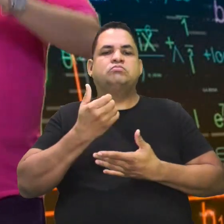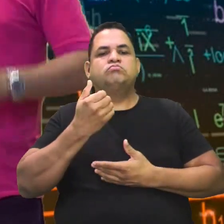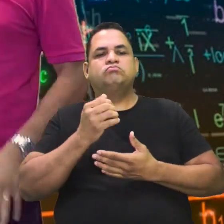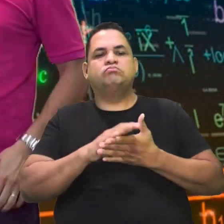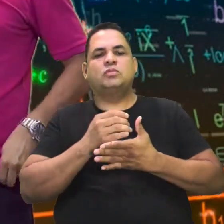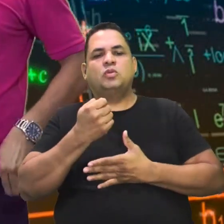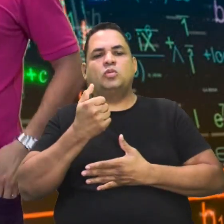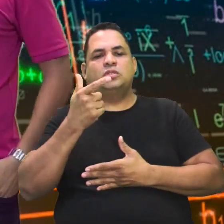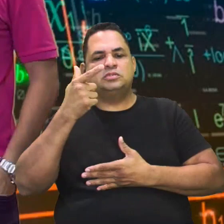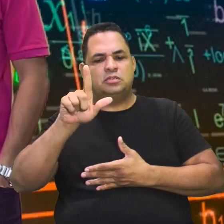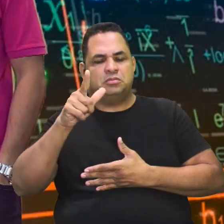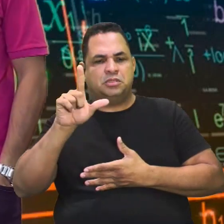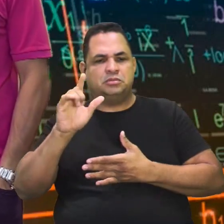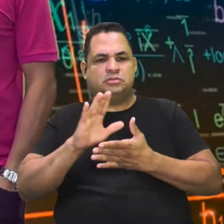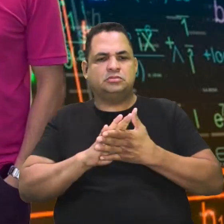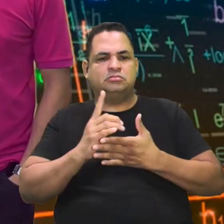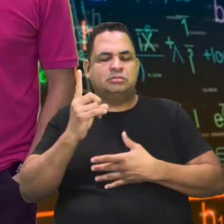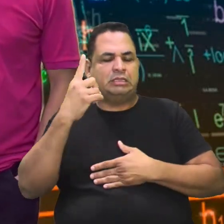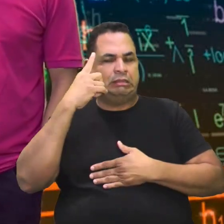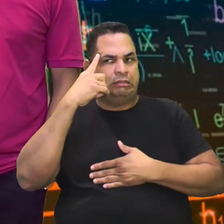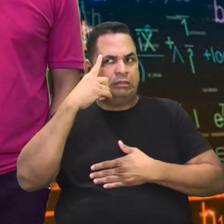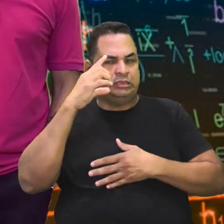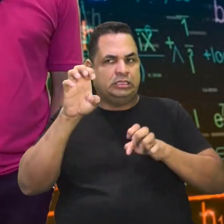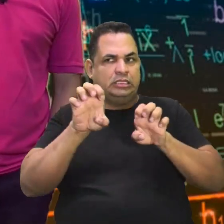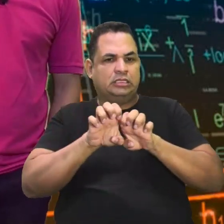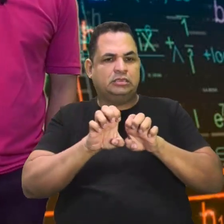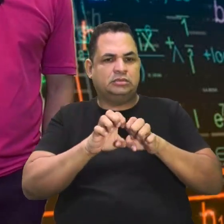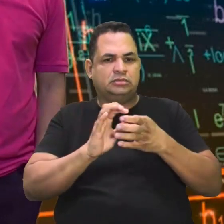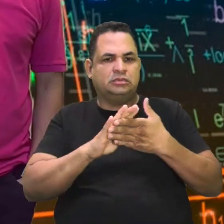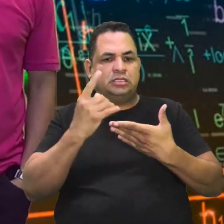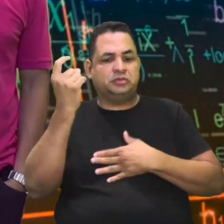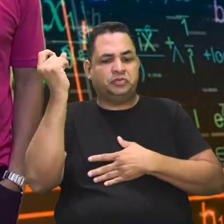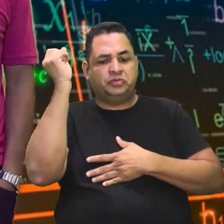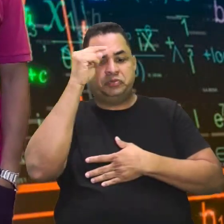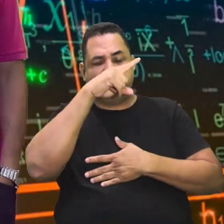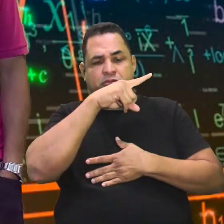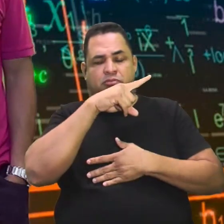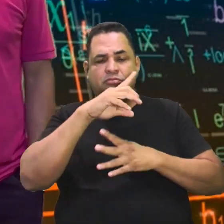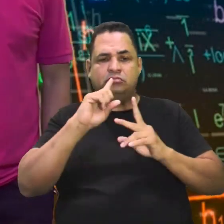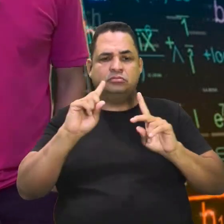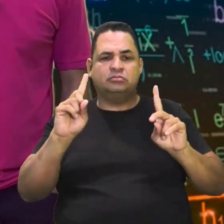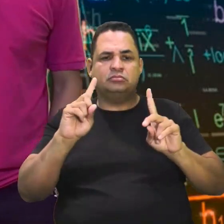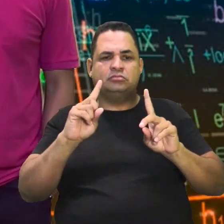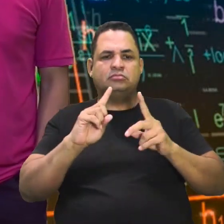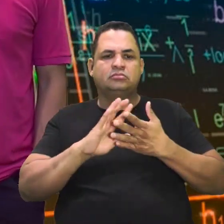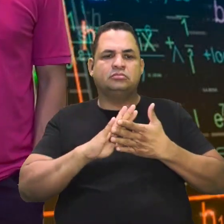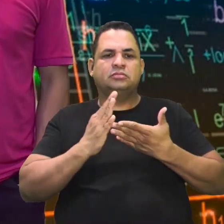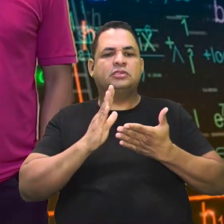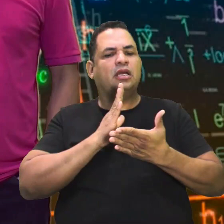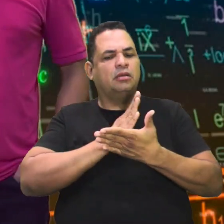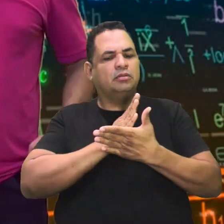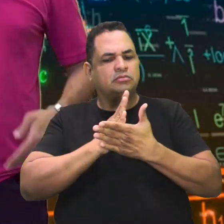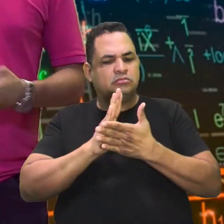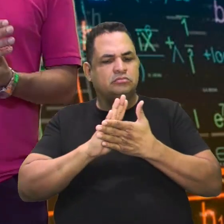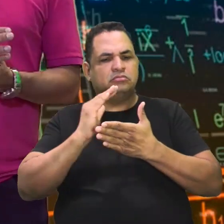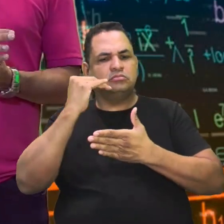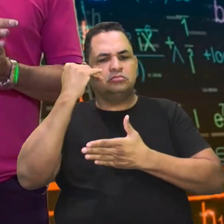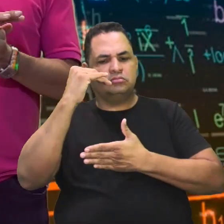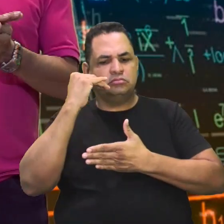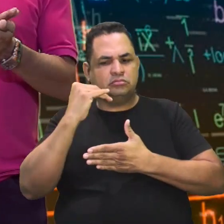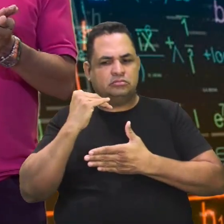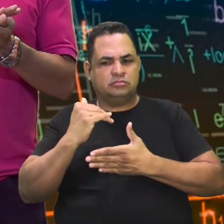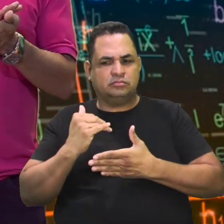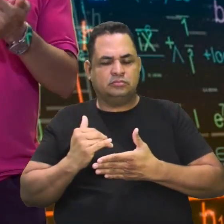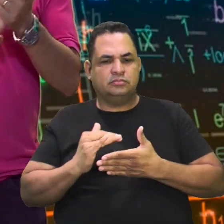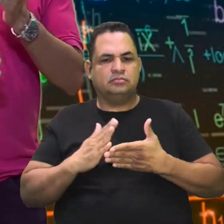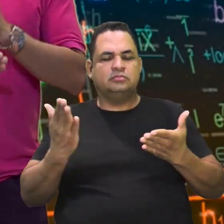valores. E o ideal é não pensar naquela equação terrível como uma equação toda. Vai fazendo por parte, né? Parte sobre